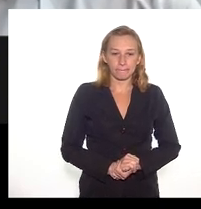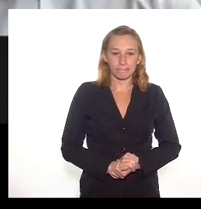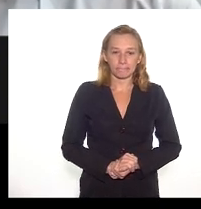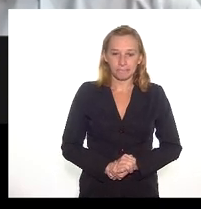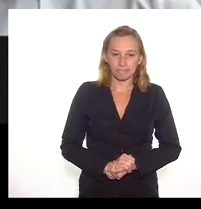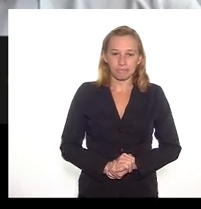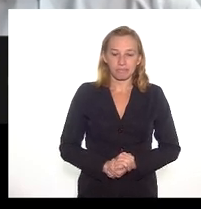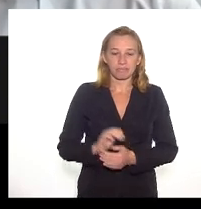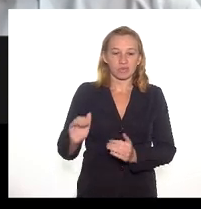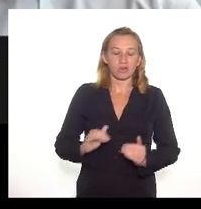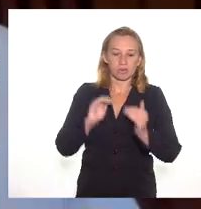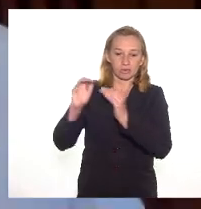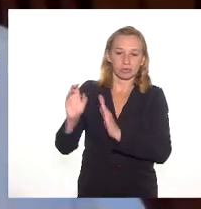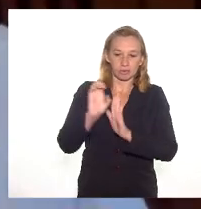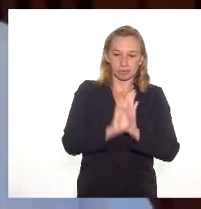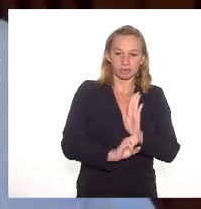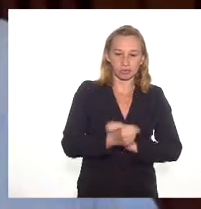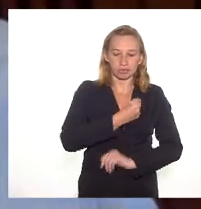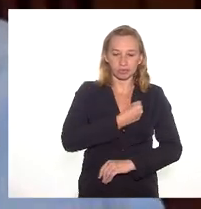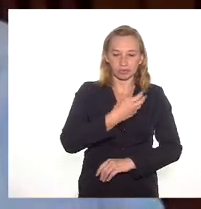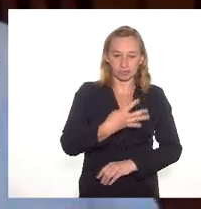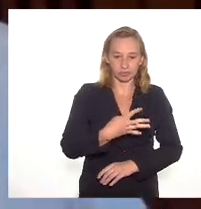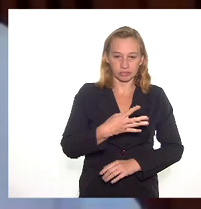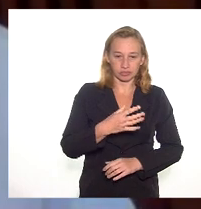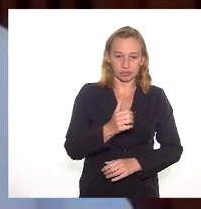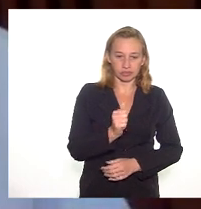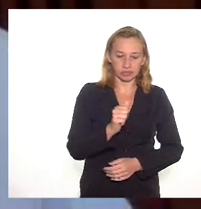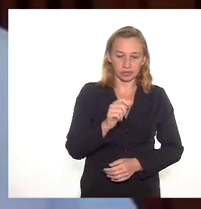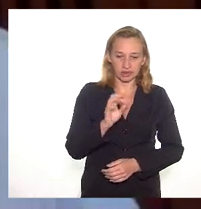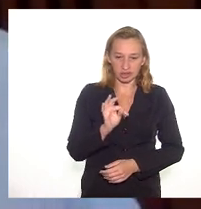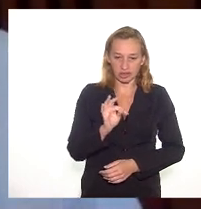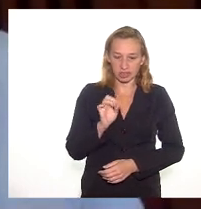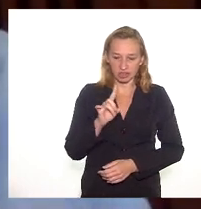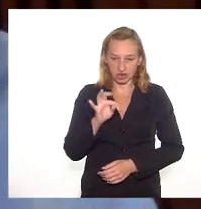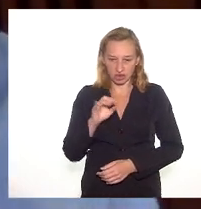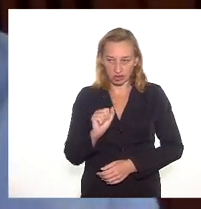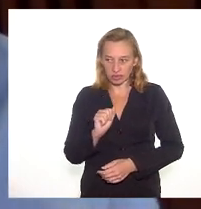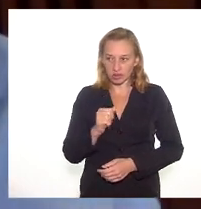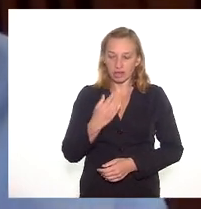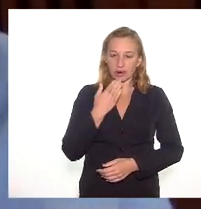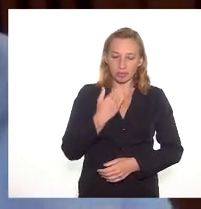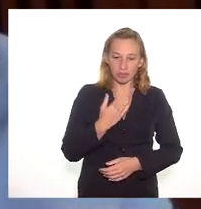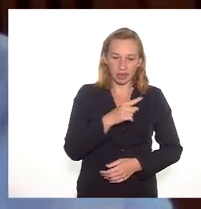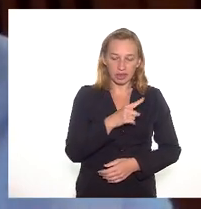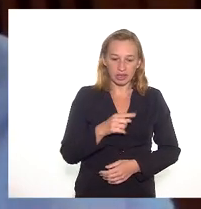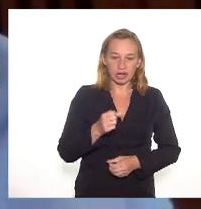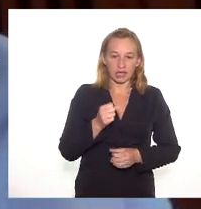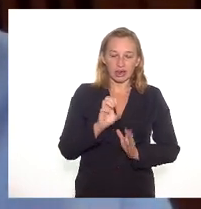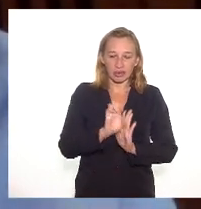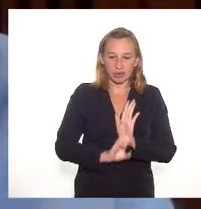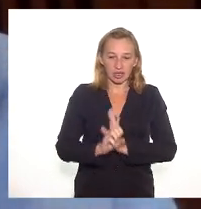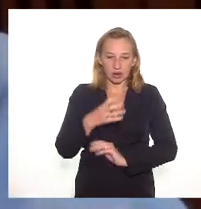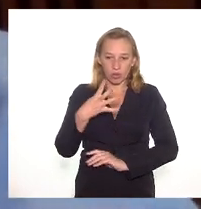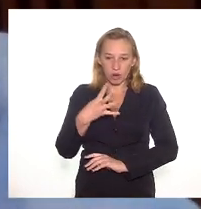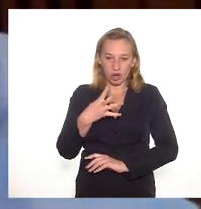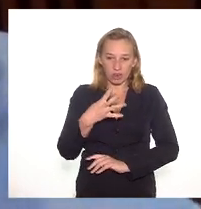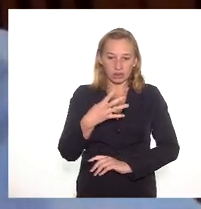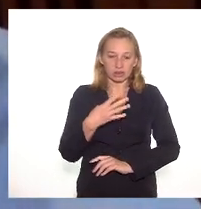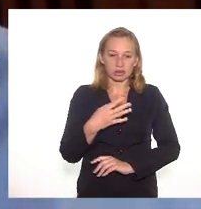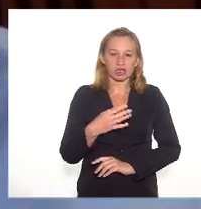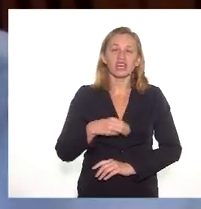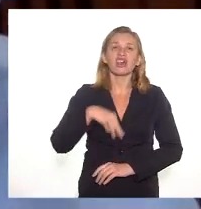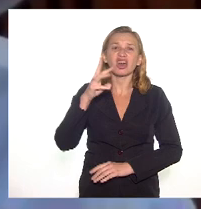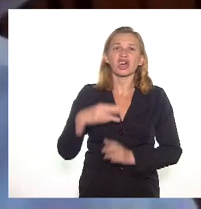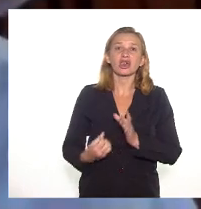uma subemenda, emenda 4, aditiva. Eu só queria... Ela sugere... A emenda 4, na verdade, não tem o autor da